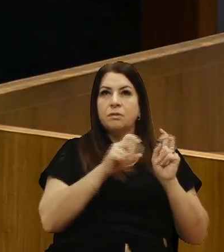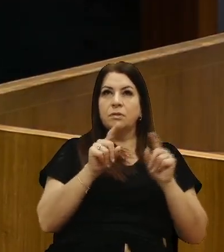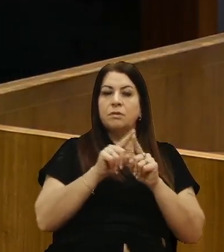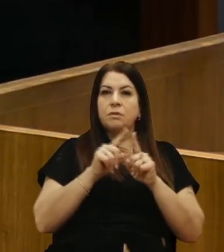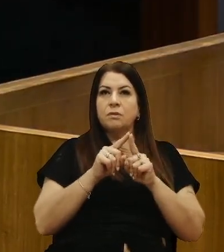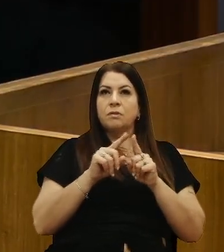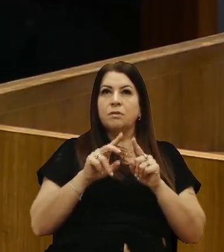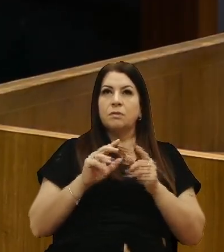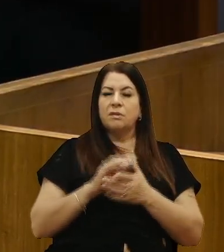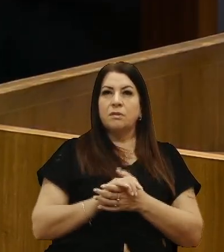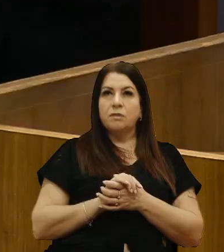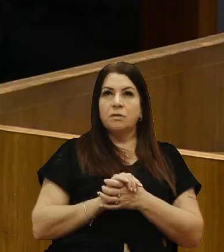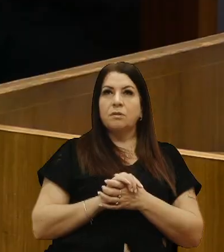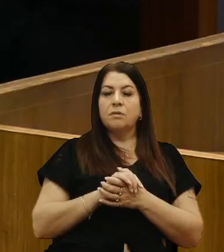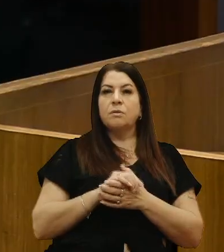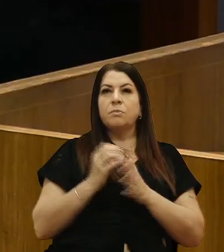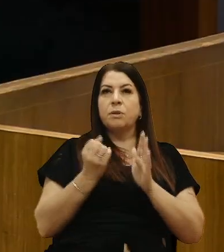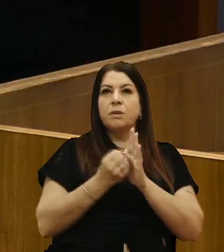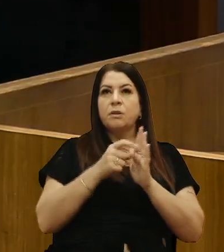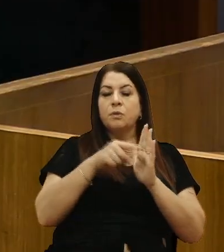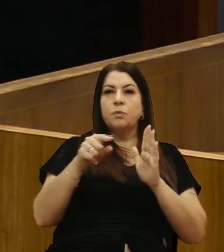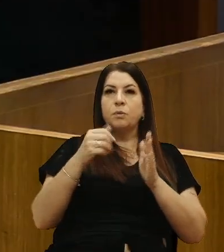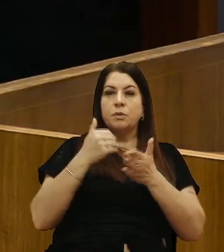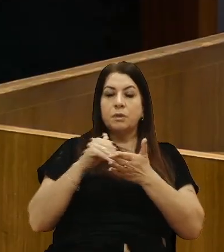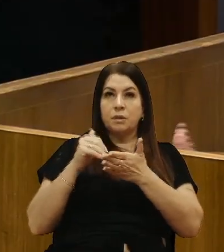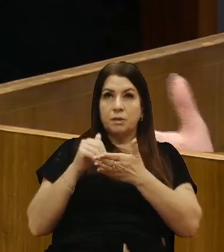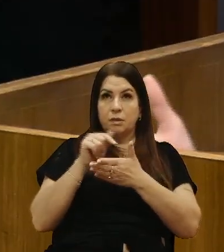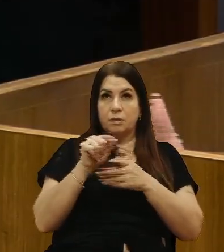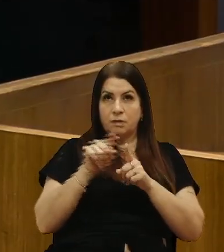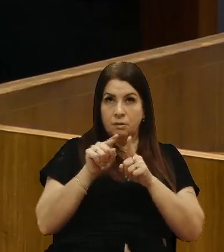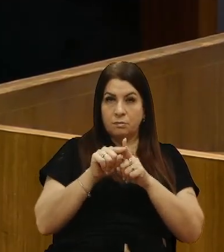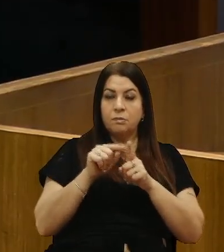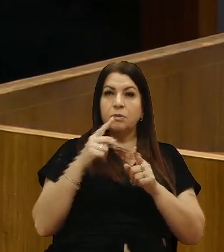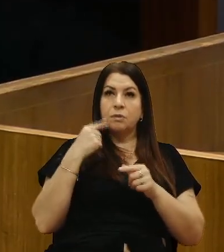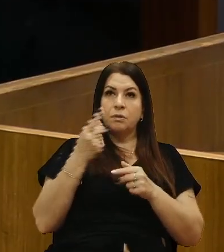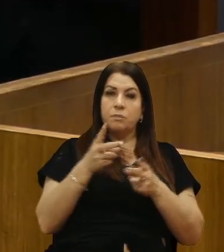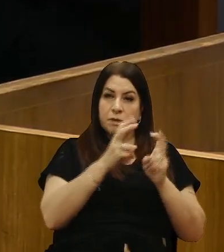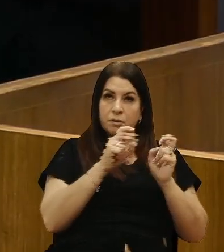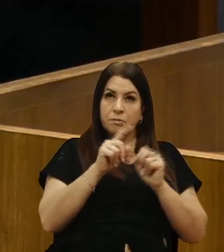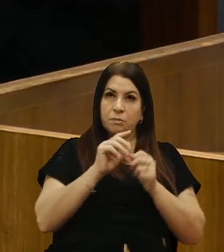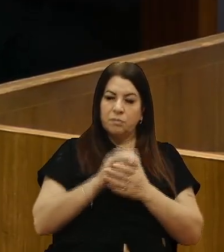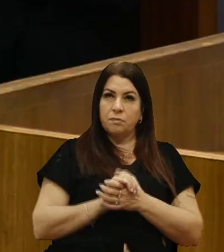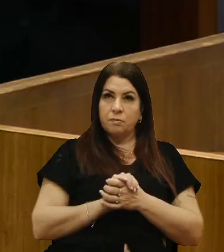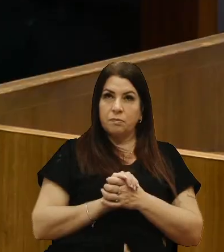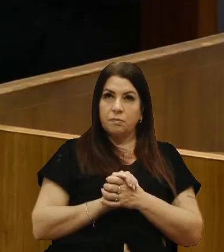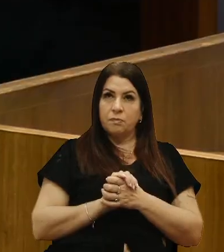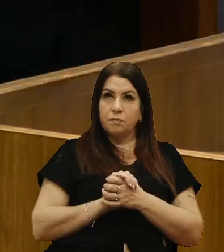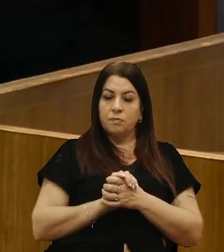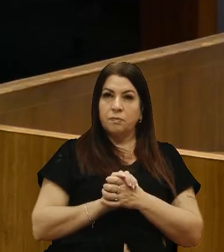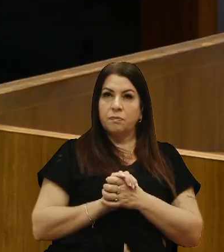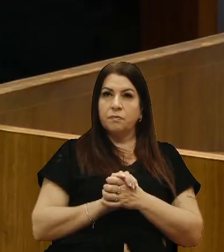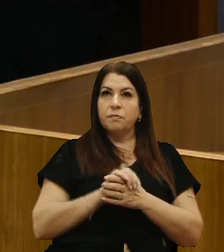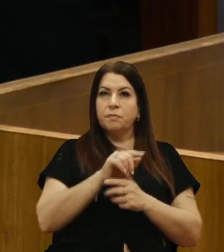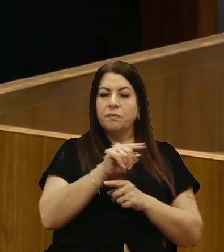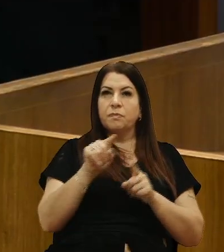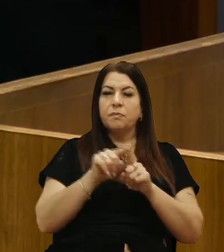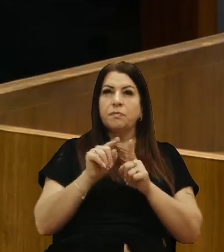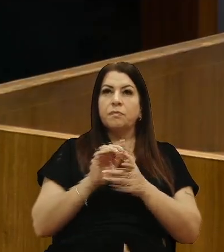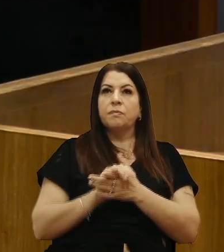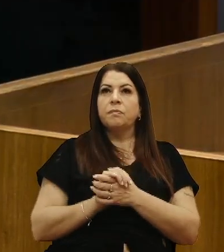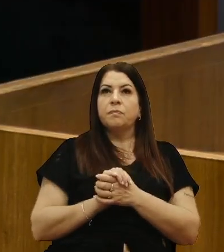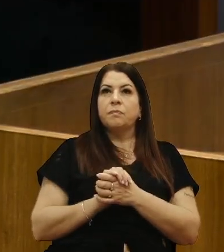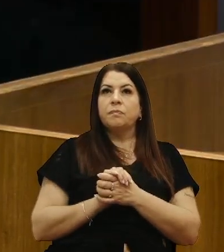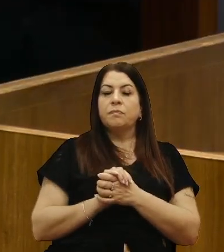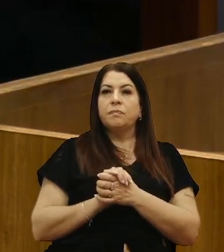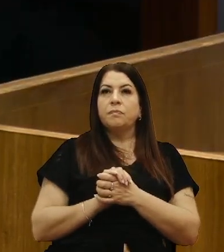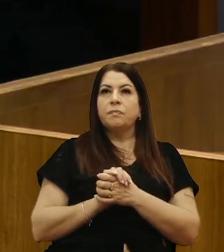reunião da nossa bancada marcada com o secretário e, pelo que percebemos, ele está disposto a ouvir, né, para poder trabalhar pelo melhor da nossa